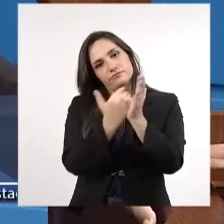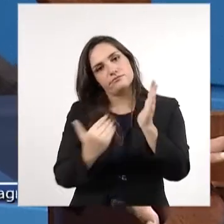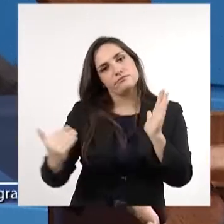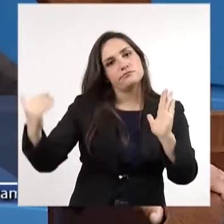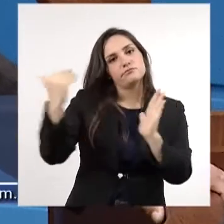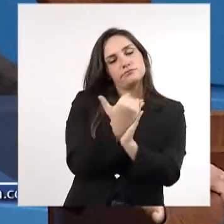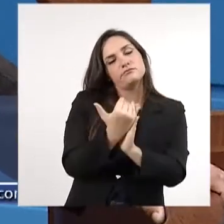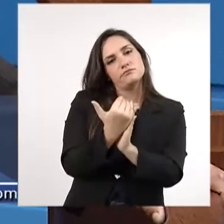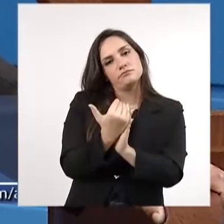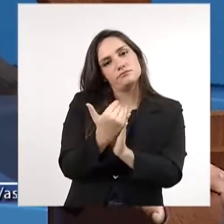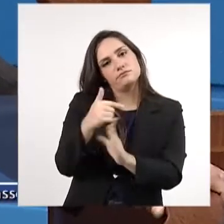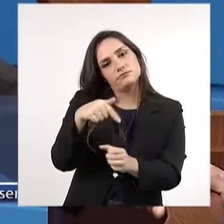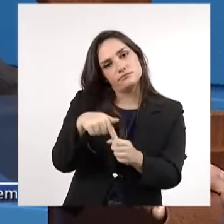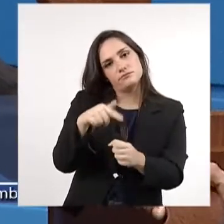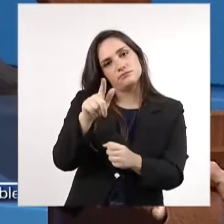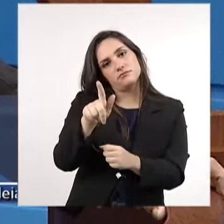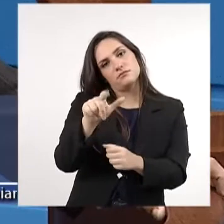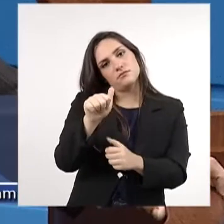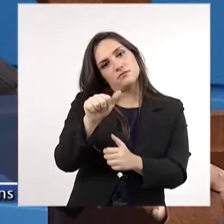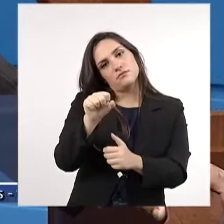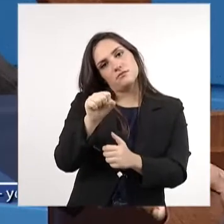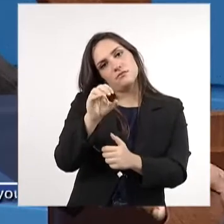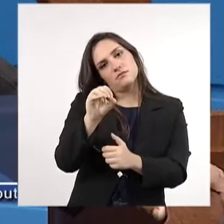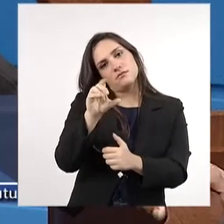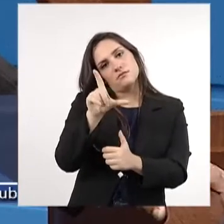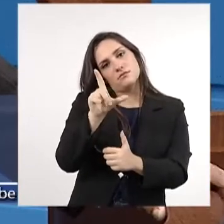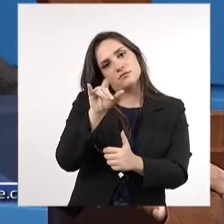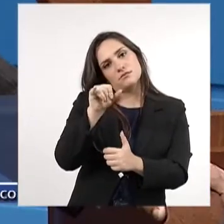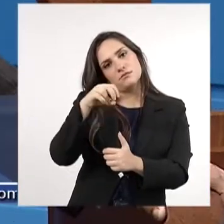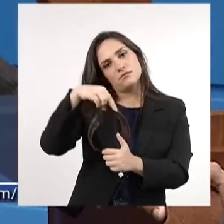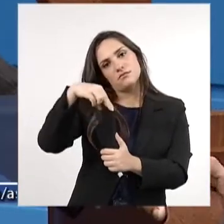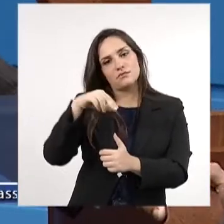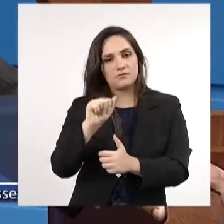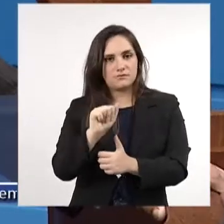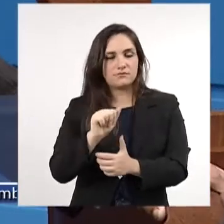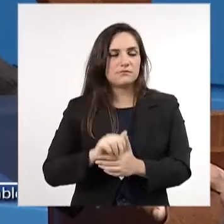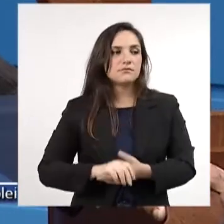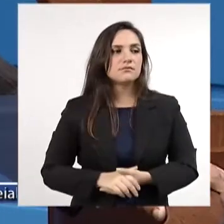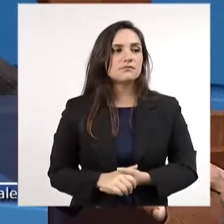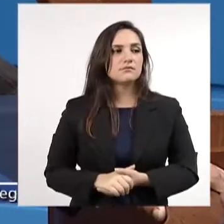exclusivo no Mato Grosso do Sul, na gasolina.